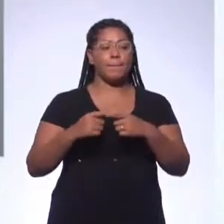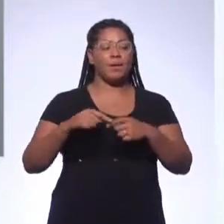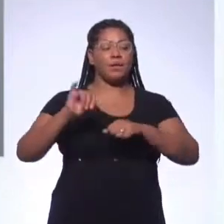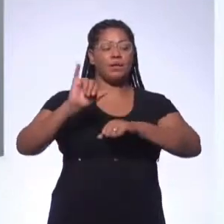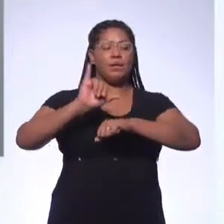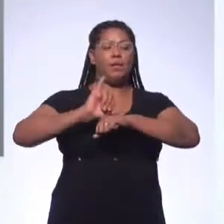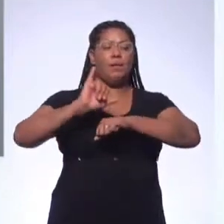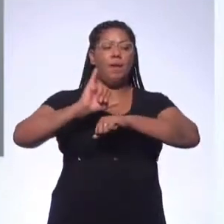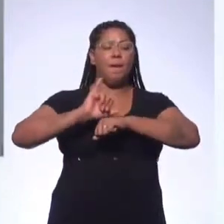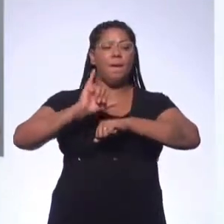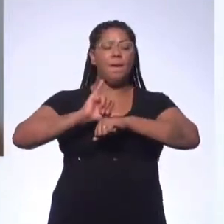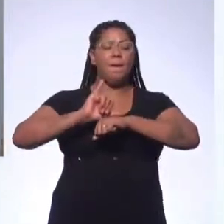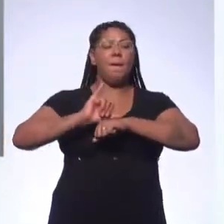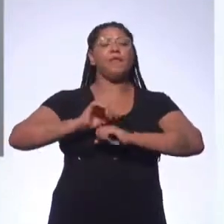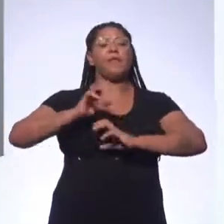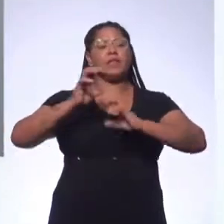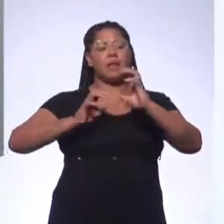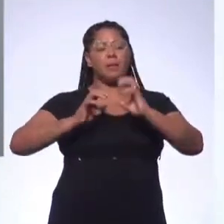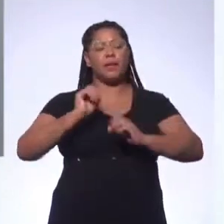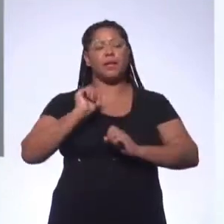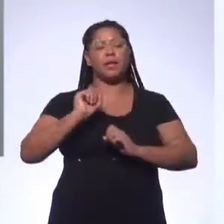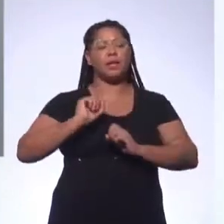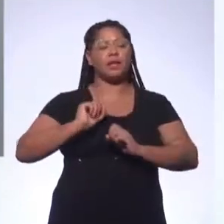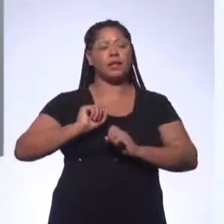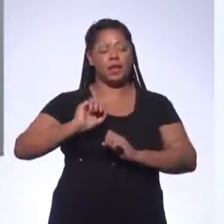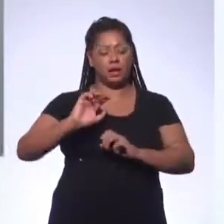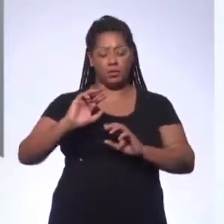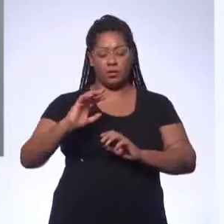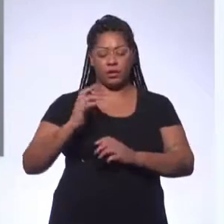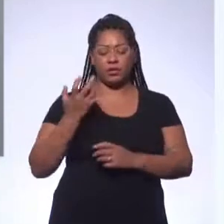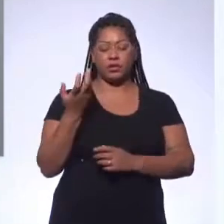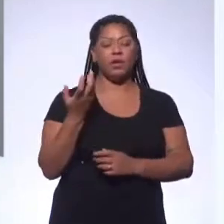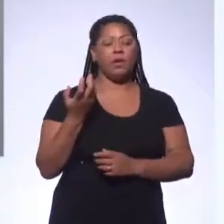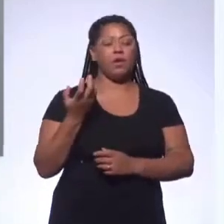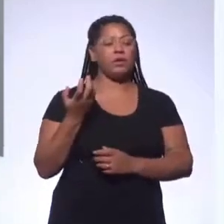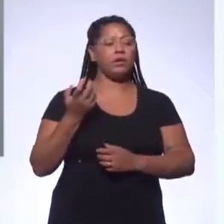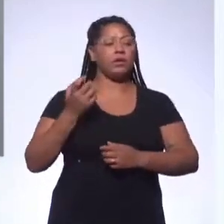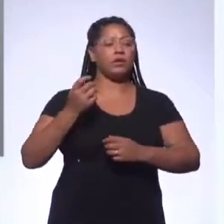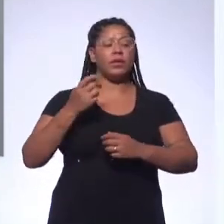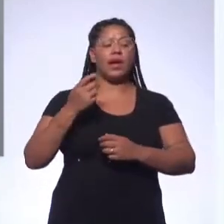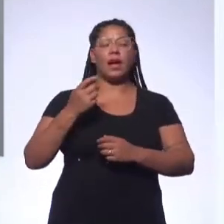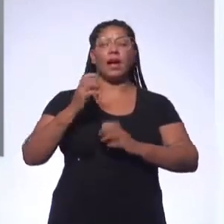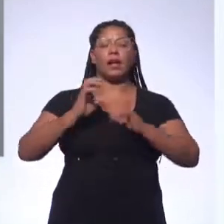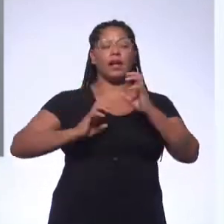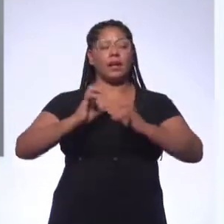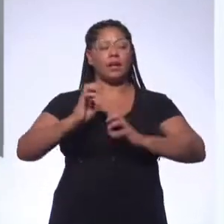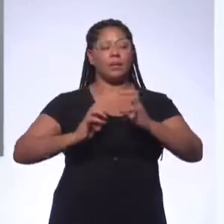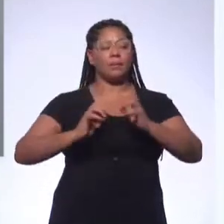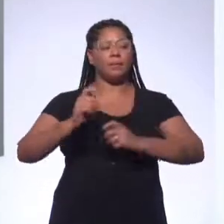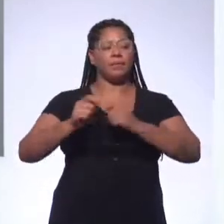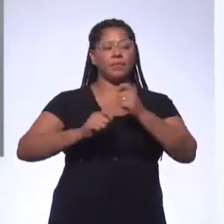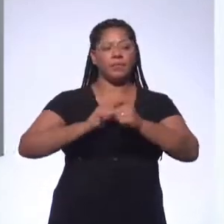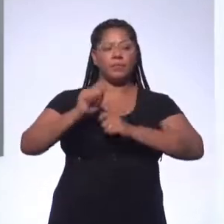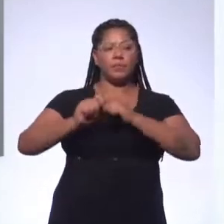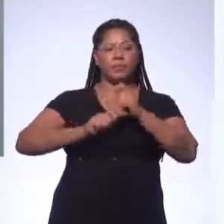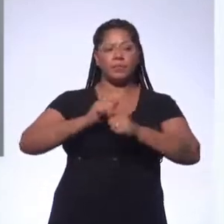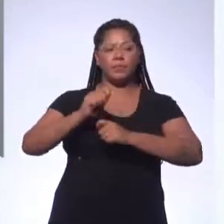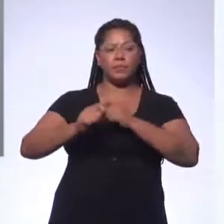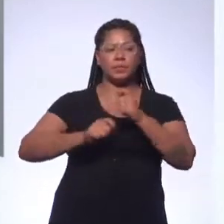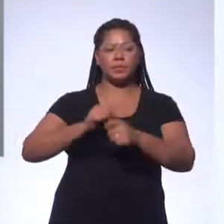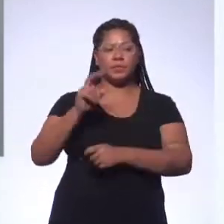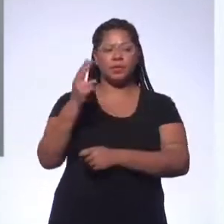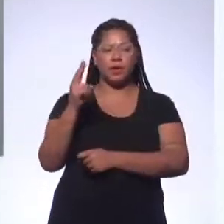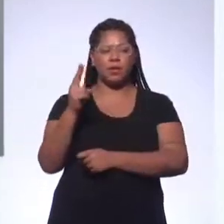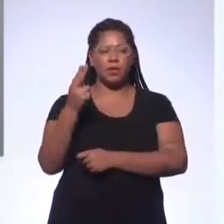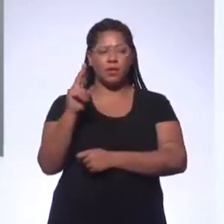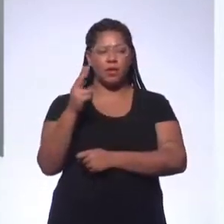essa disputa que ocasionou a Guerra do Paraguai. Olhando para o lado econômico, a economia uruguaia ela era sustentada pela